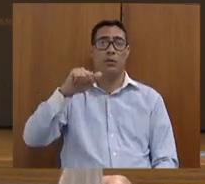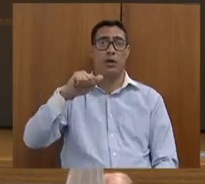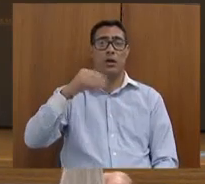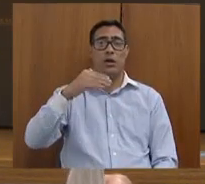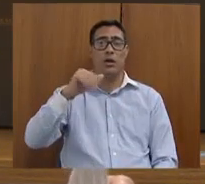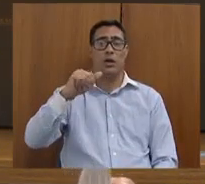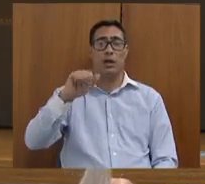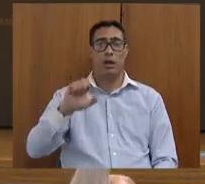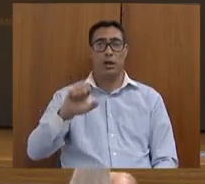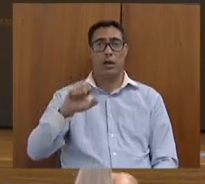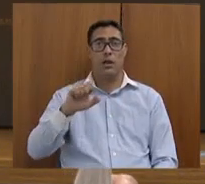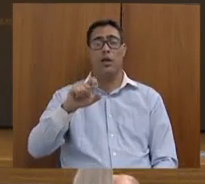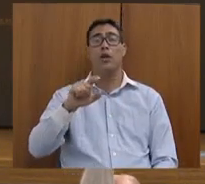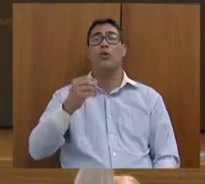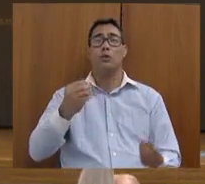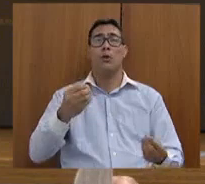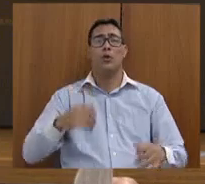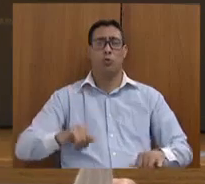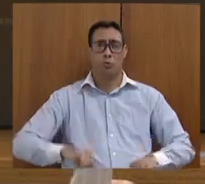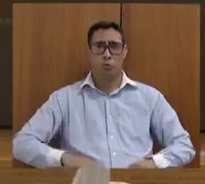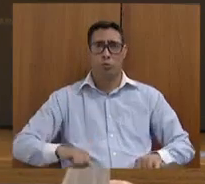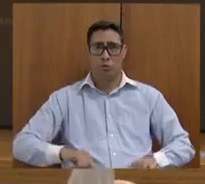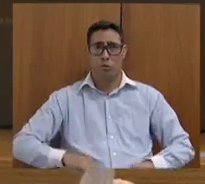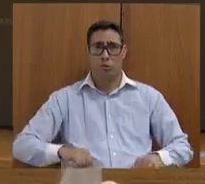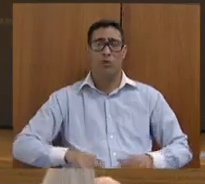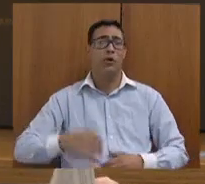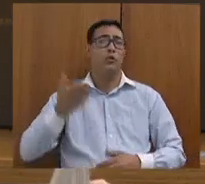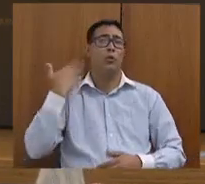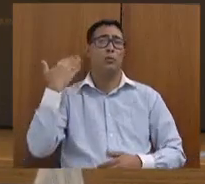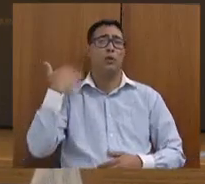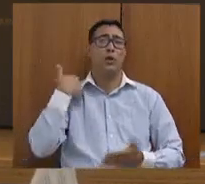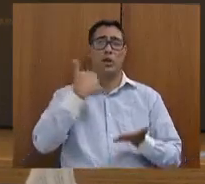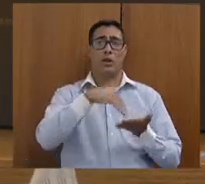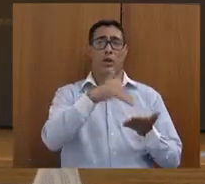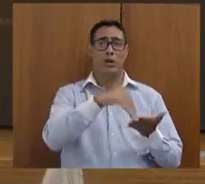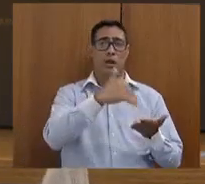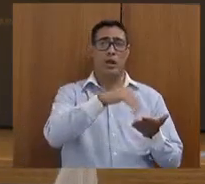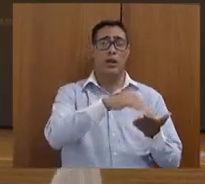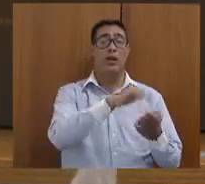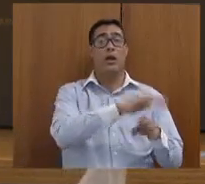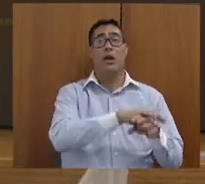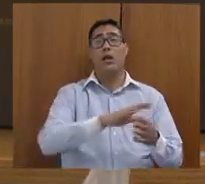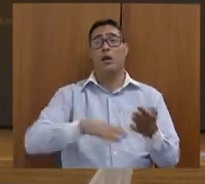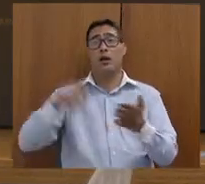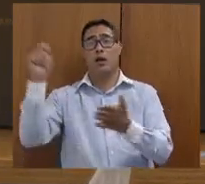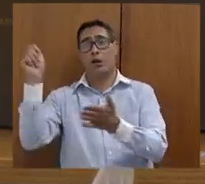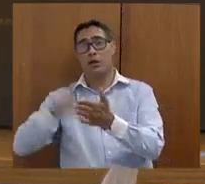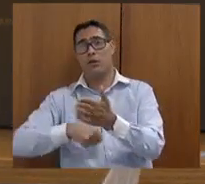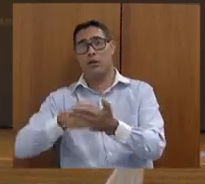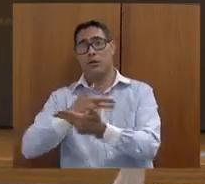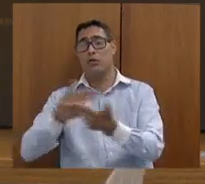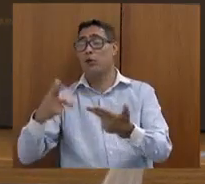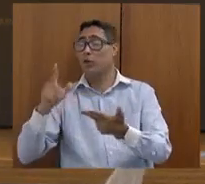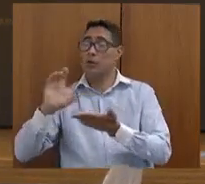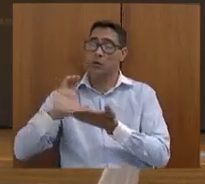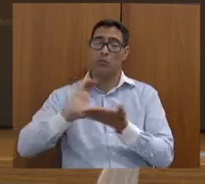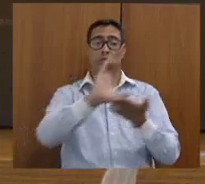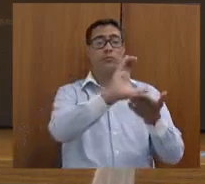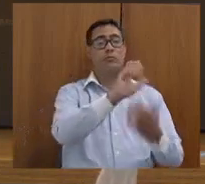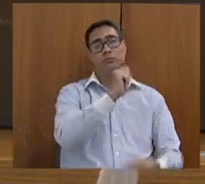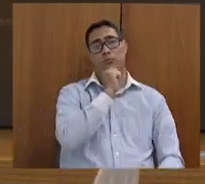é que ela sofreu como secretária porque assinava alguma coisa e depois não ia o pagamento Então